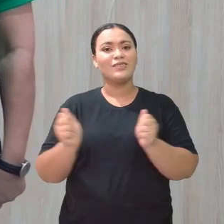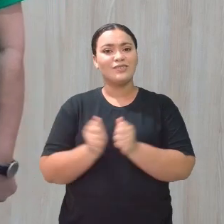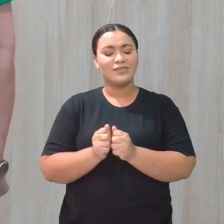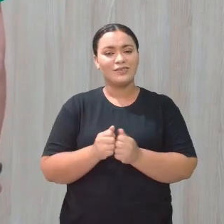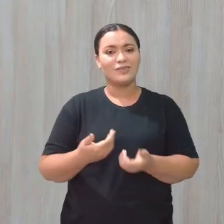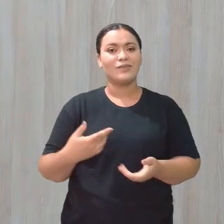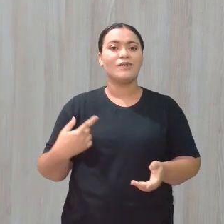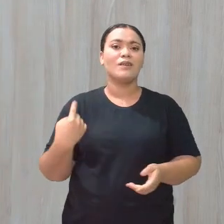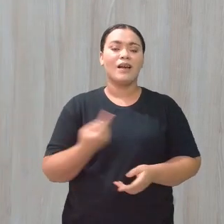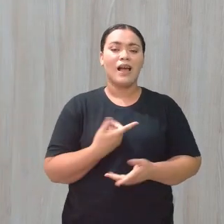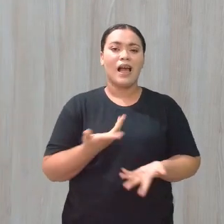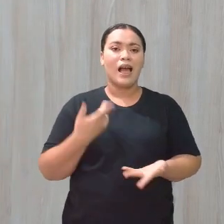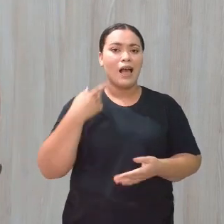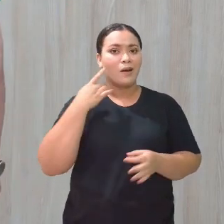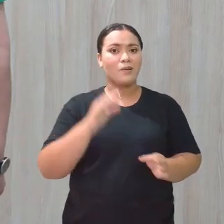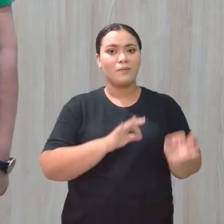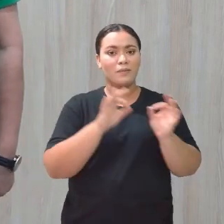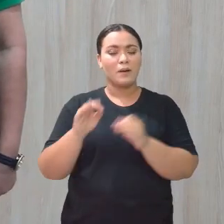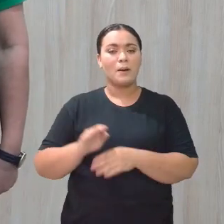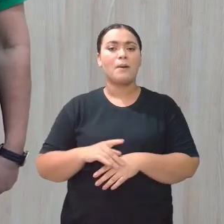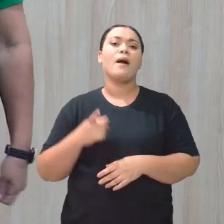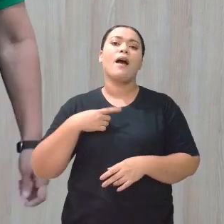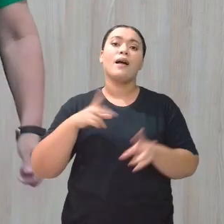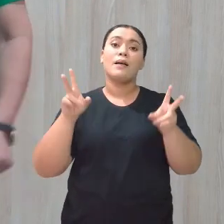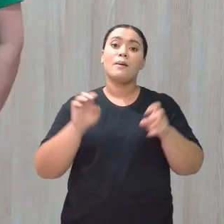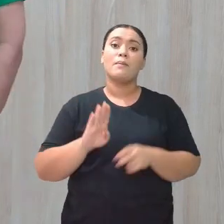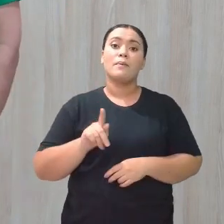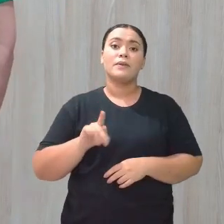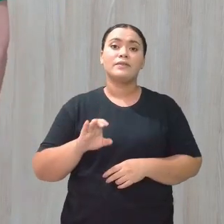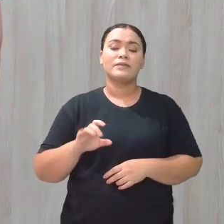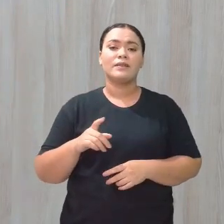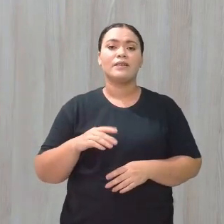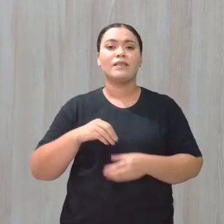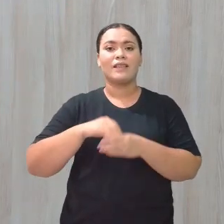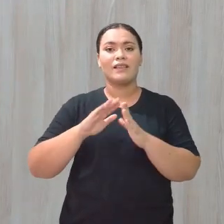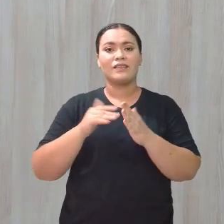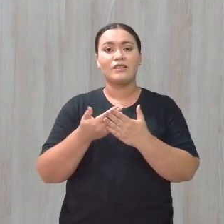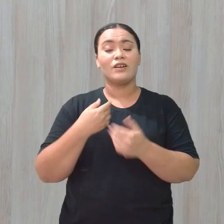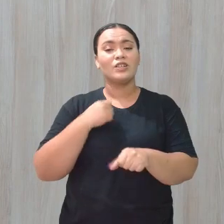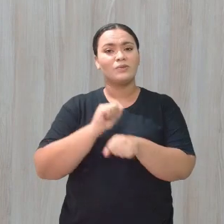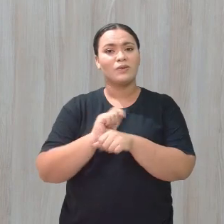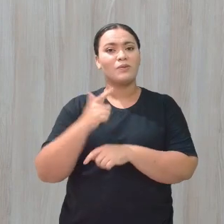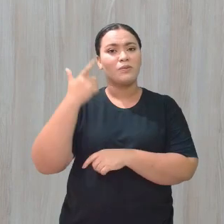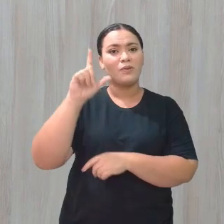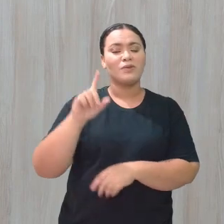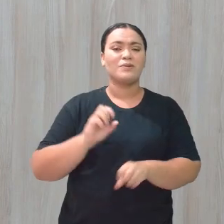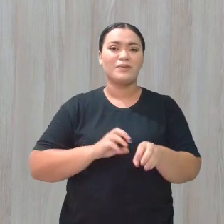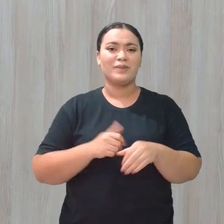conosco nesse programa BPC na Escola, e eu te espero no próximo programa.